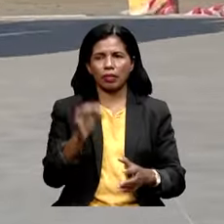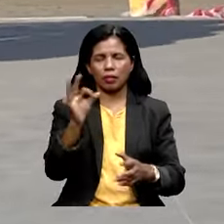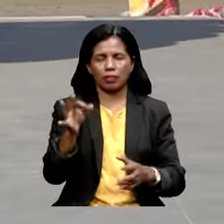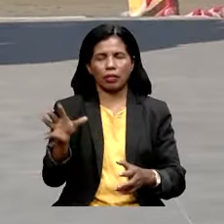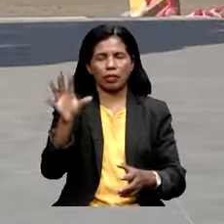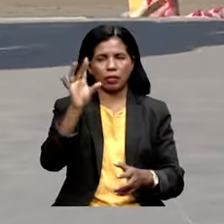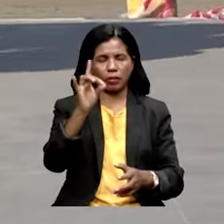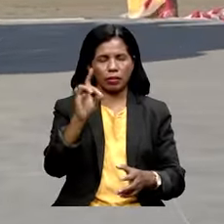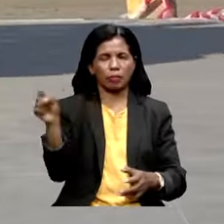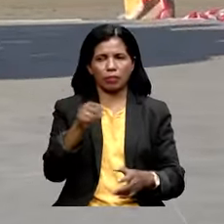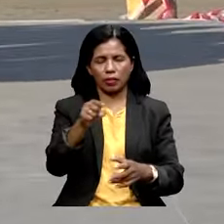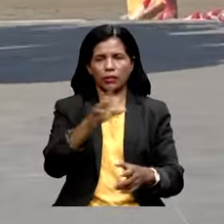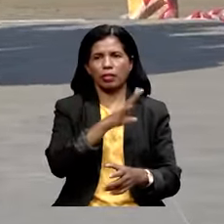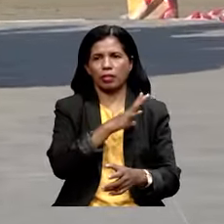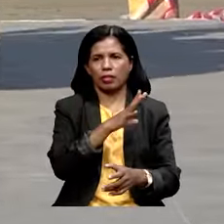98%, ainda estão na